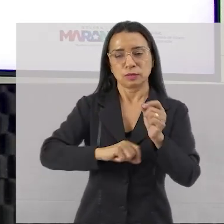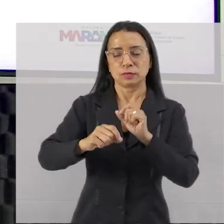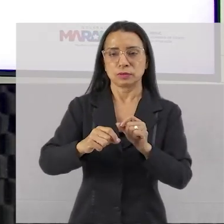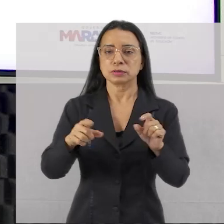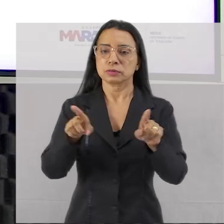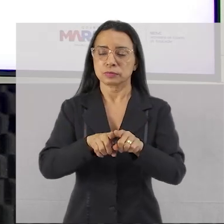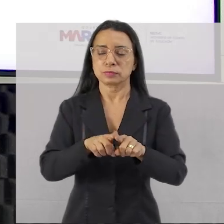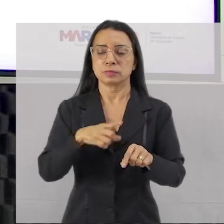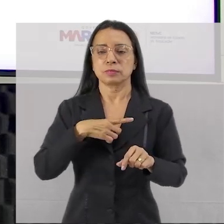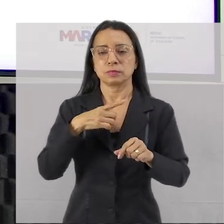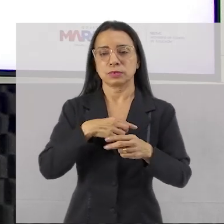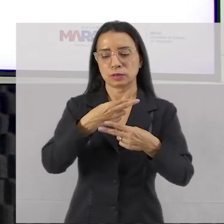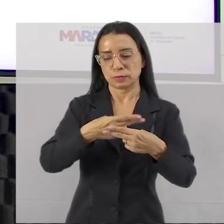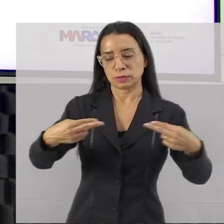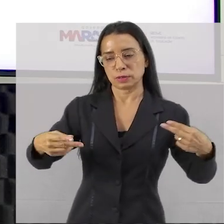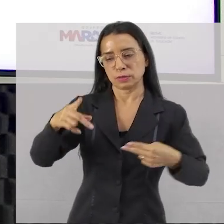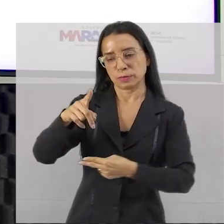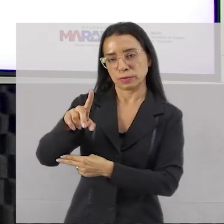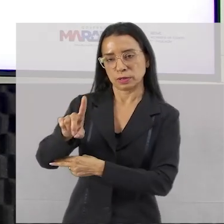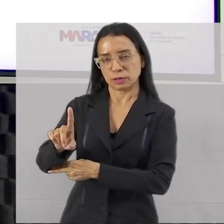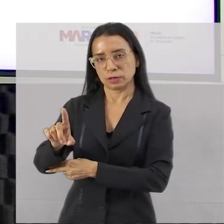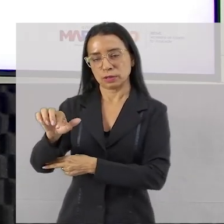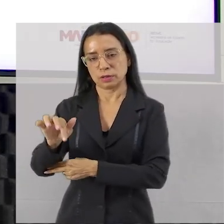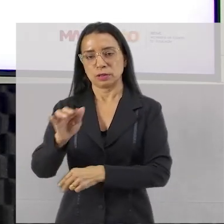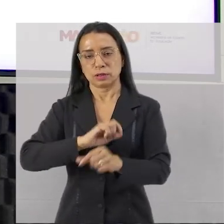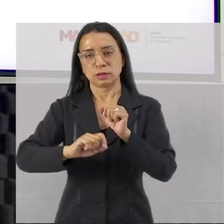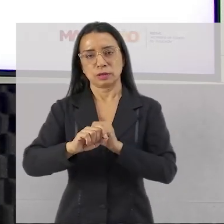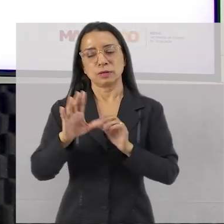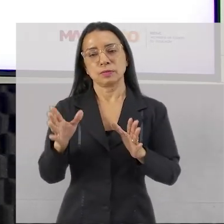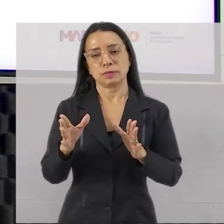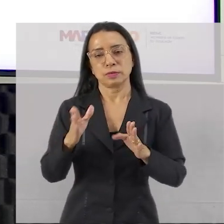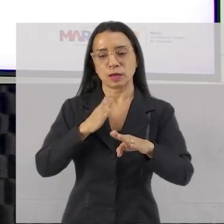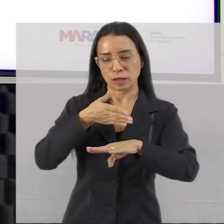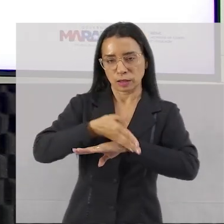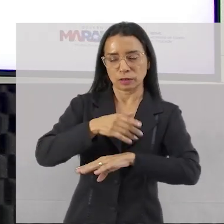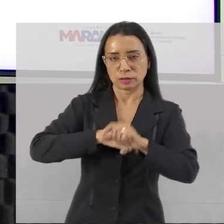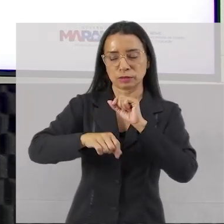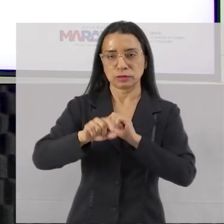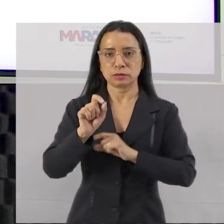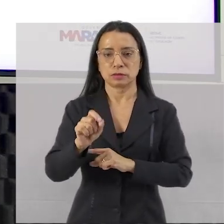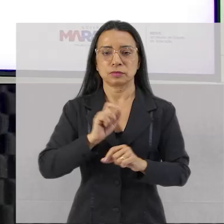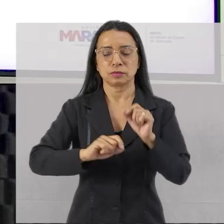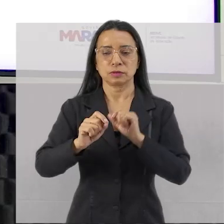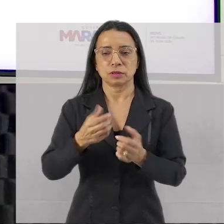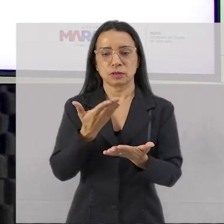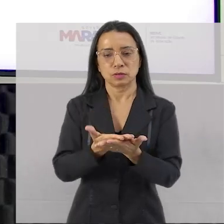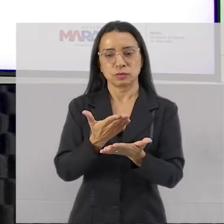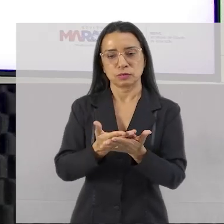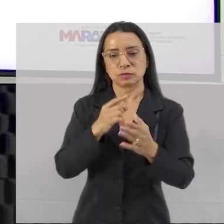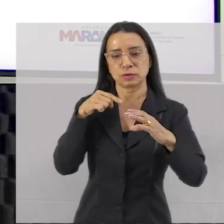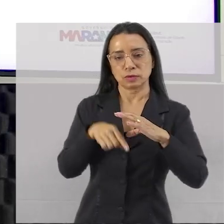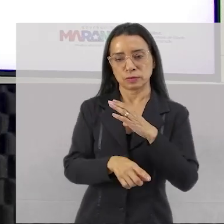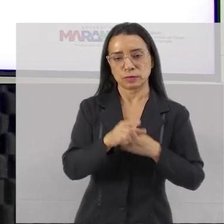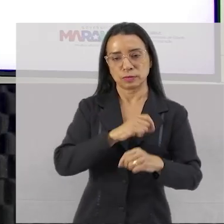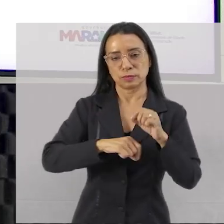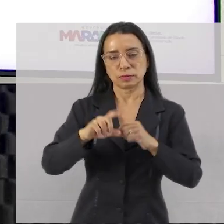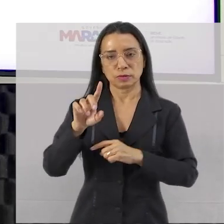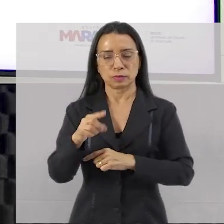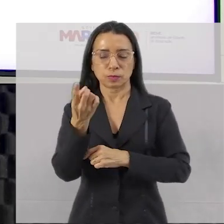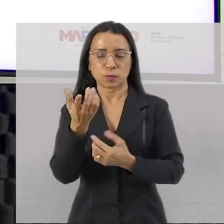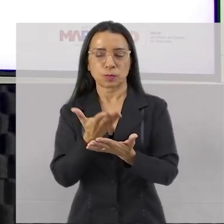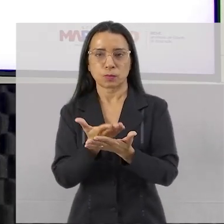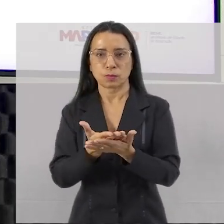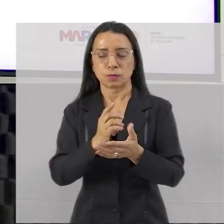tem todo o material em PDF para você, não deixa de acessar para você estudar no momento